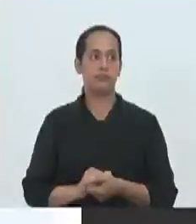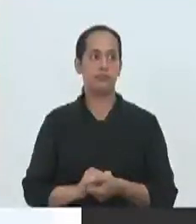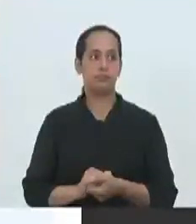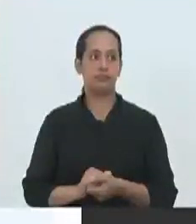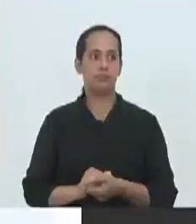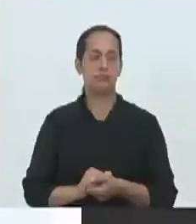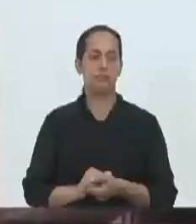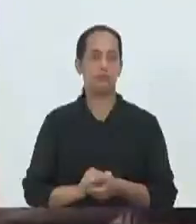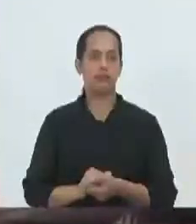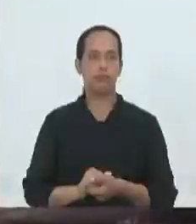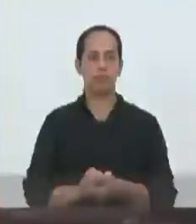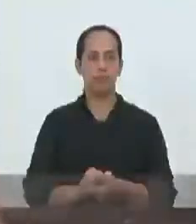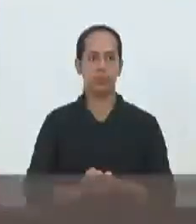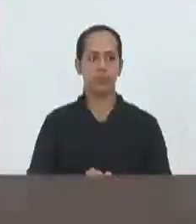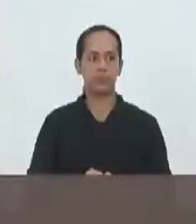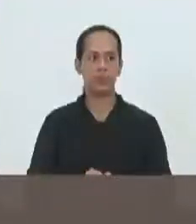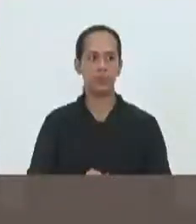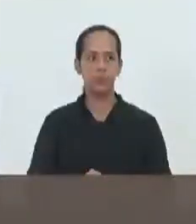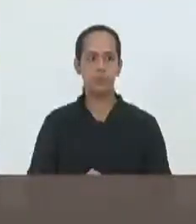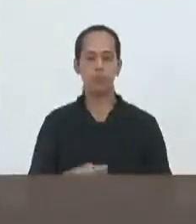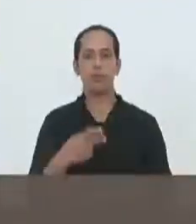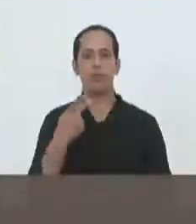respondido diga